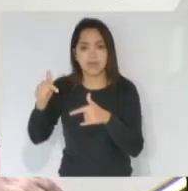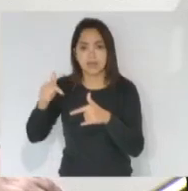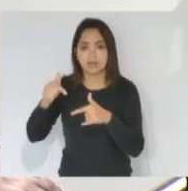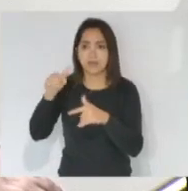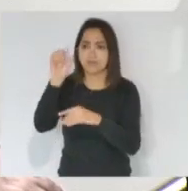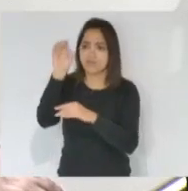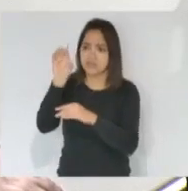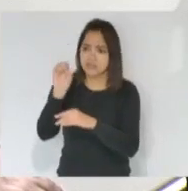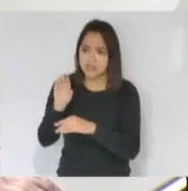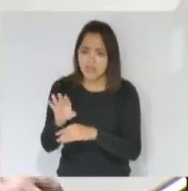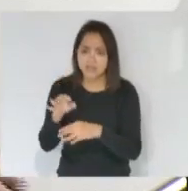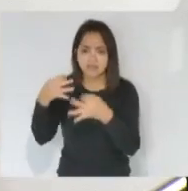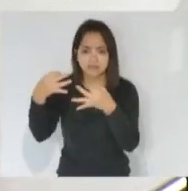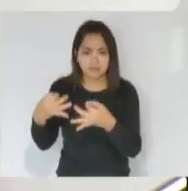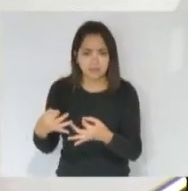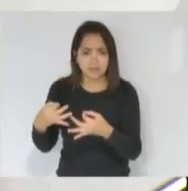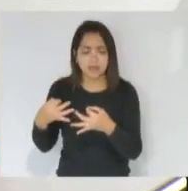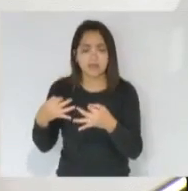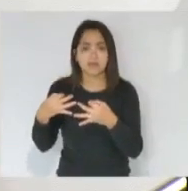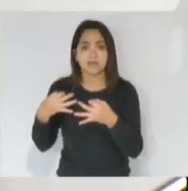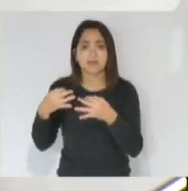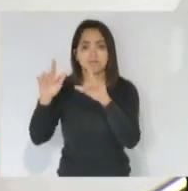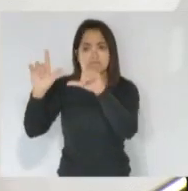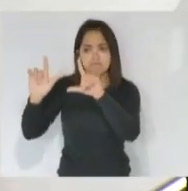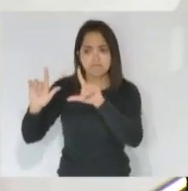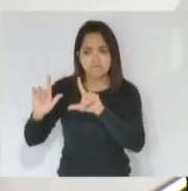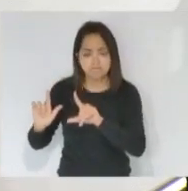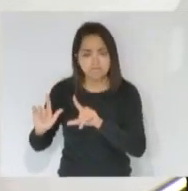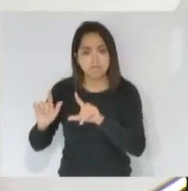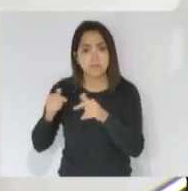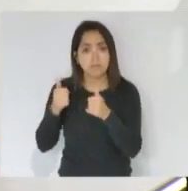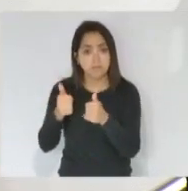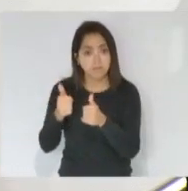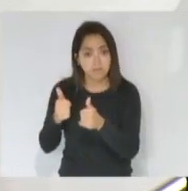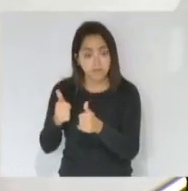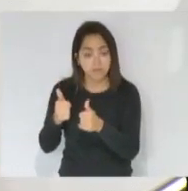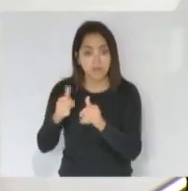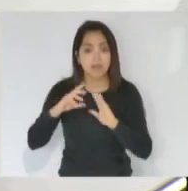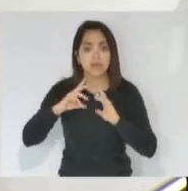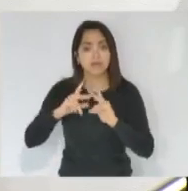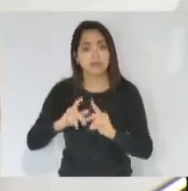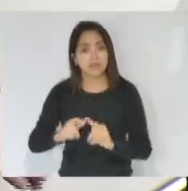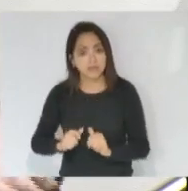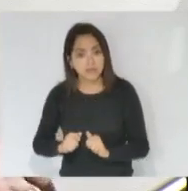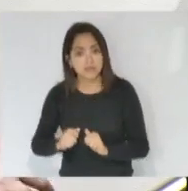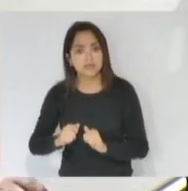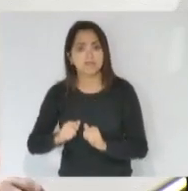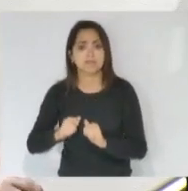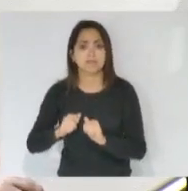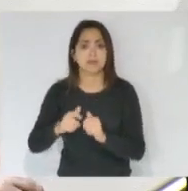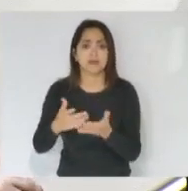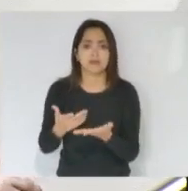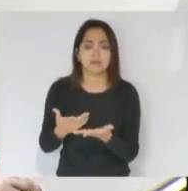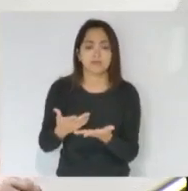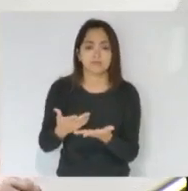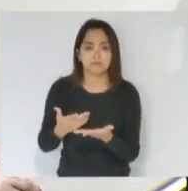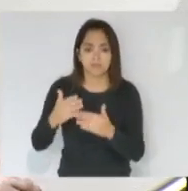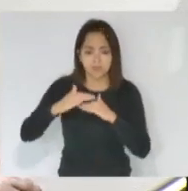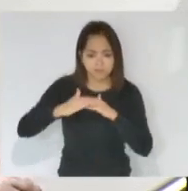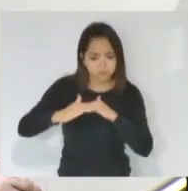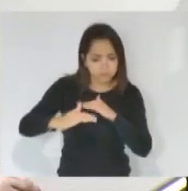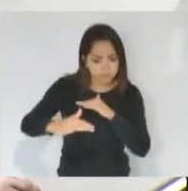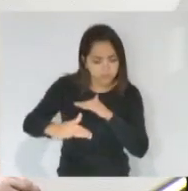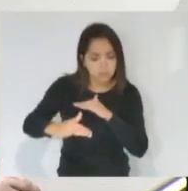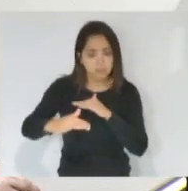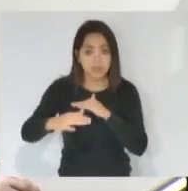sinalizada, deputado Sopels, limpa, roçada, que é o que nós